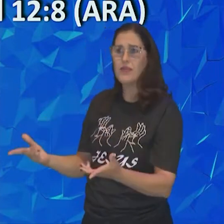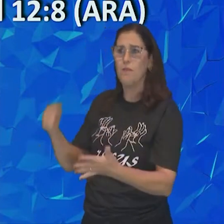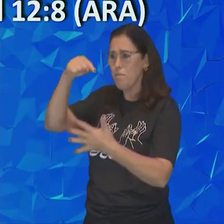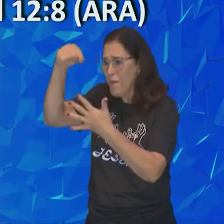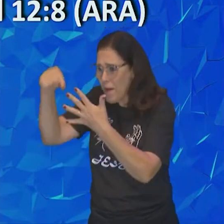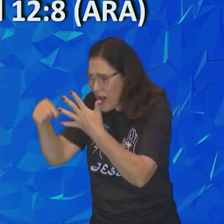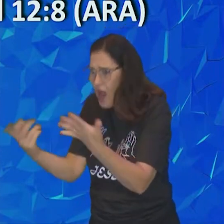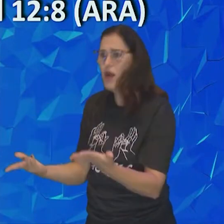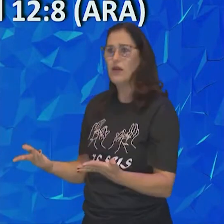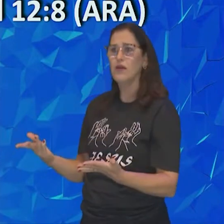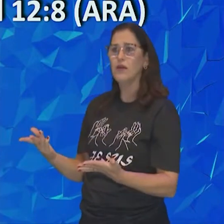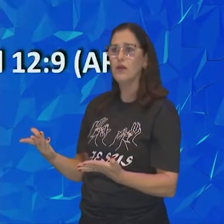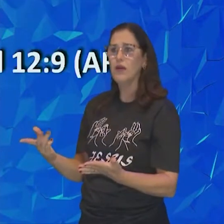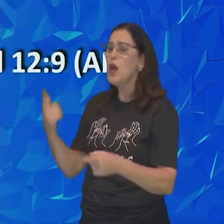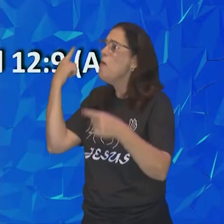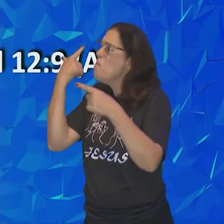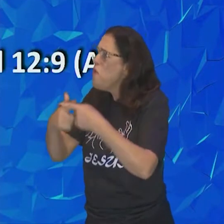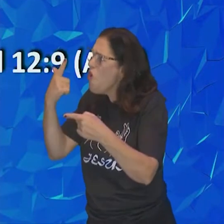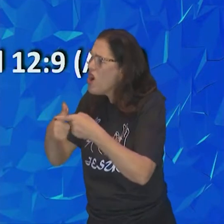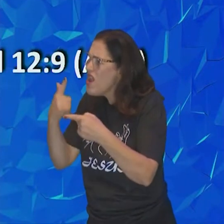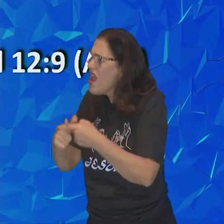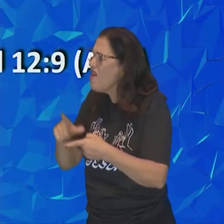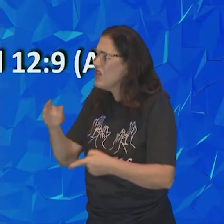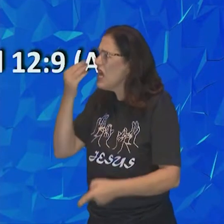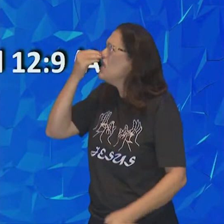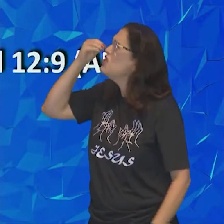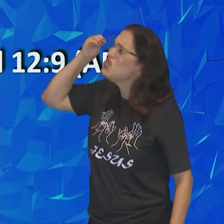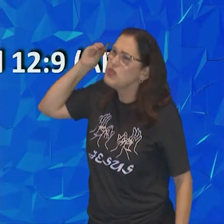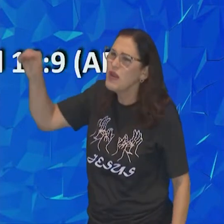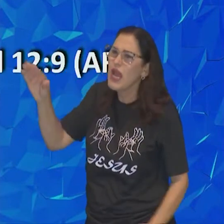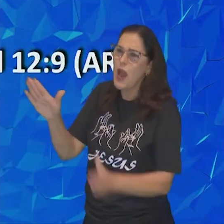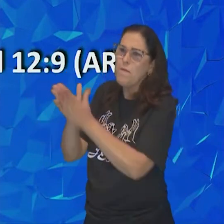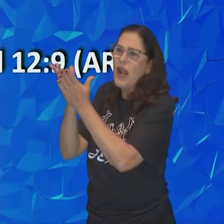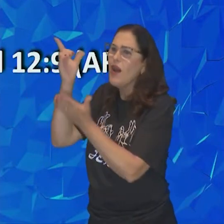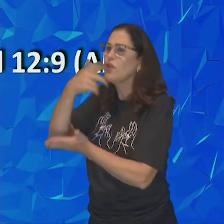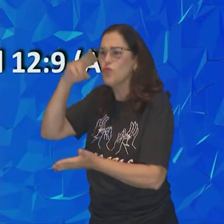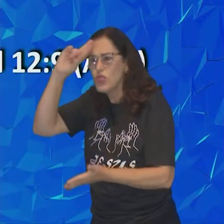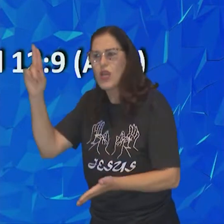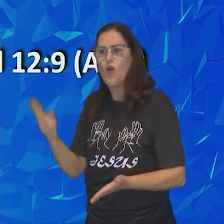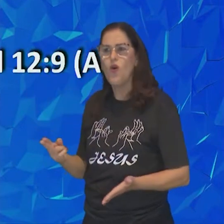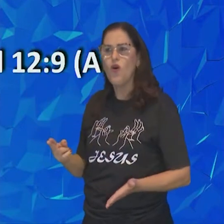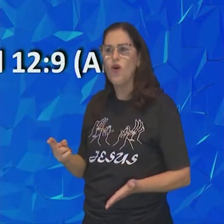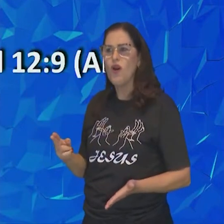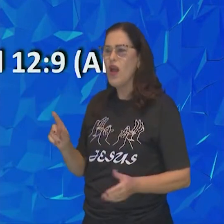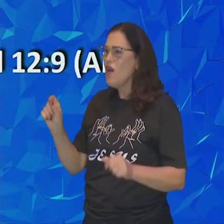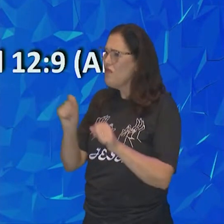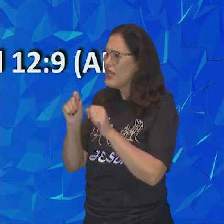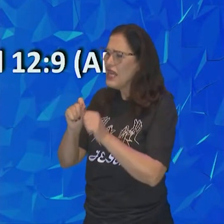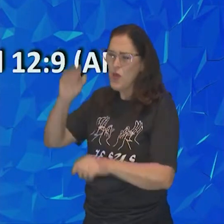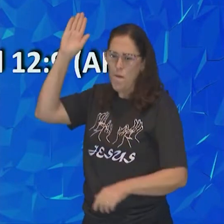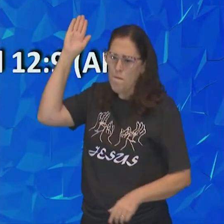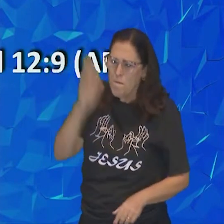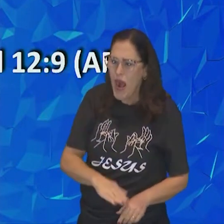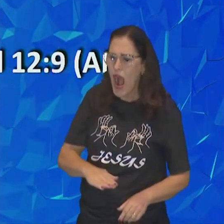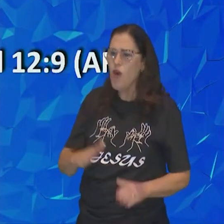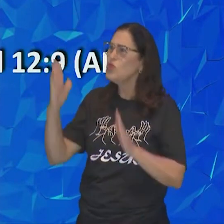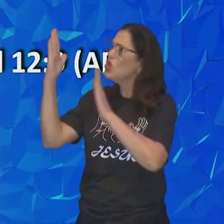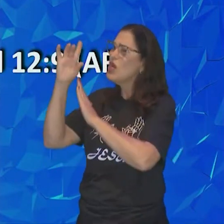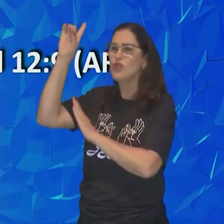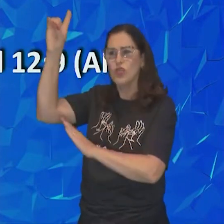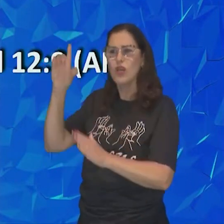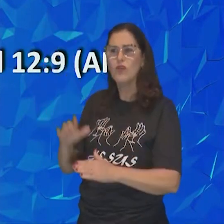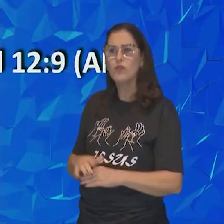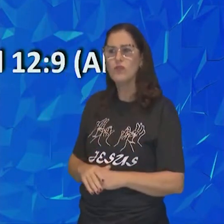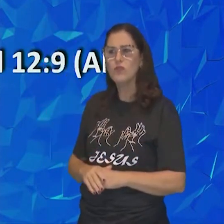tais coisas. Por que, pois, desprezaste a palavra do Senhor, fazendo o que era mal perante